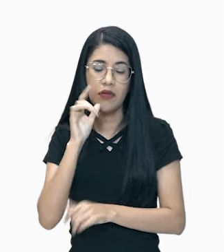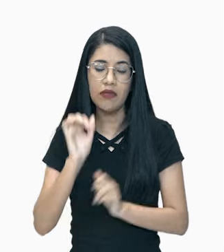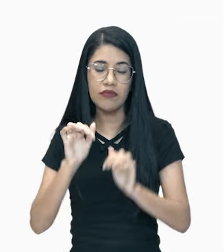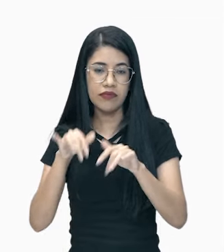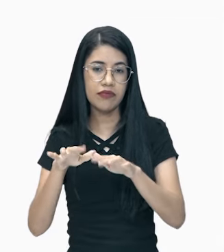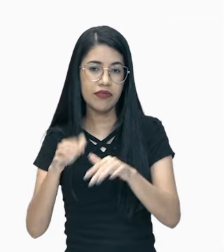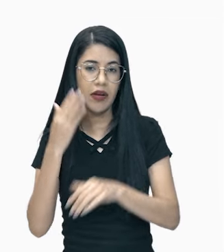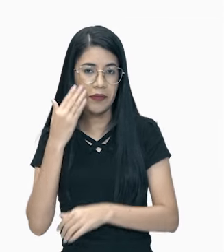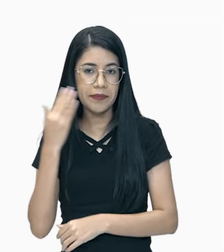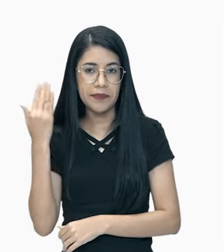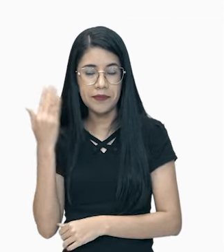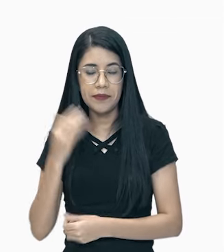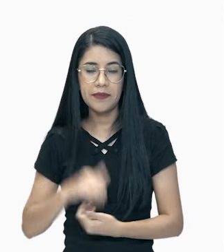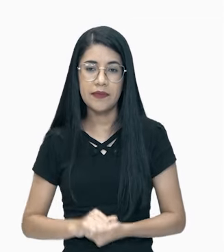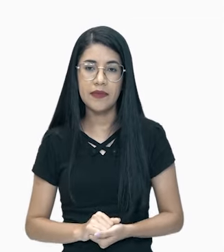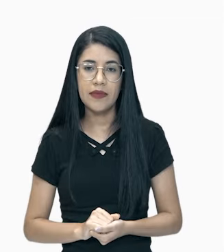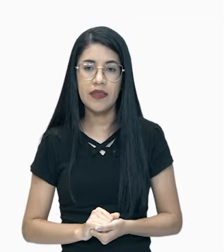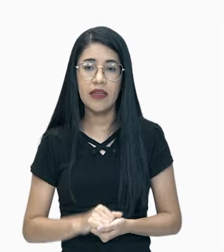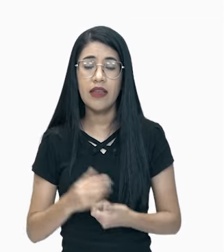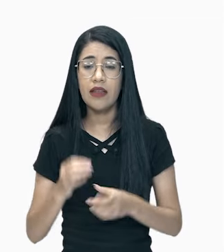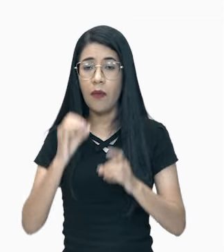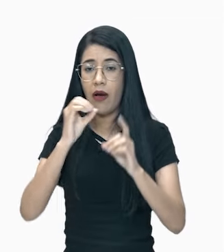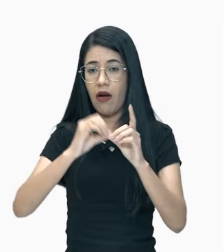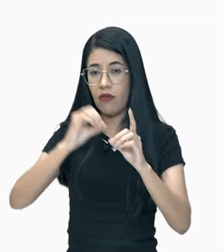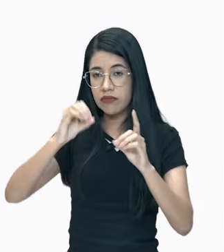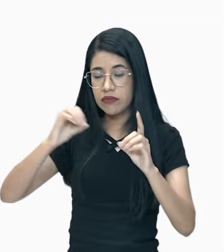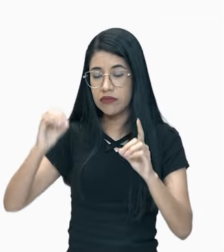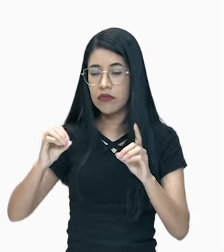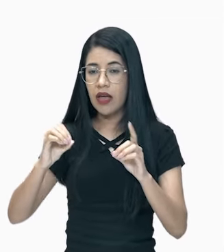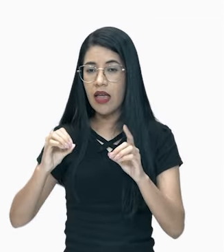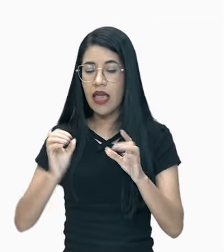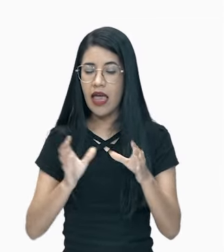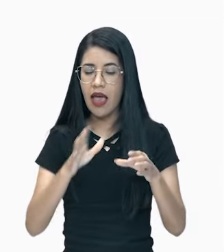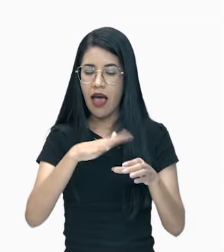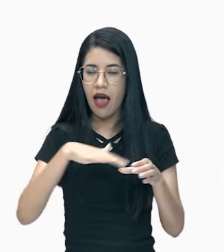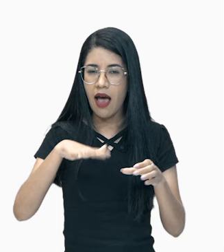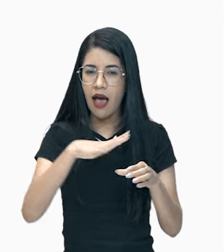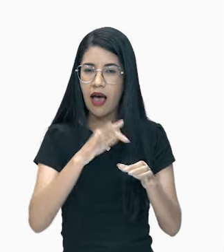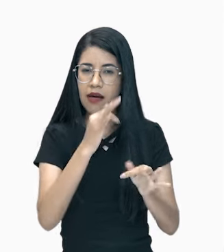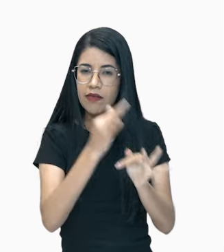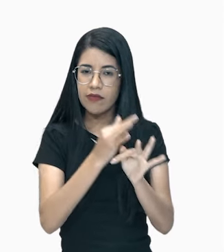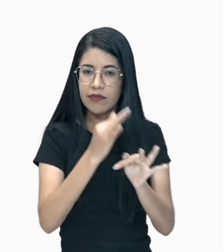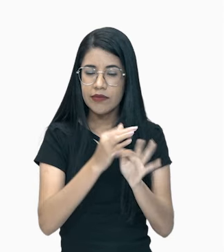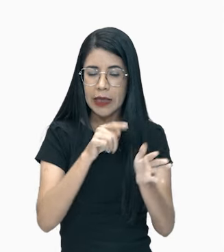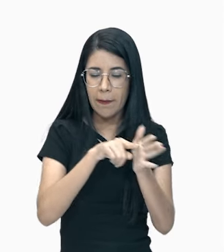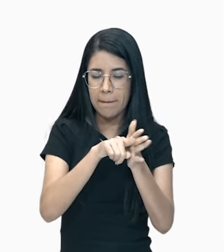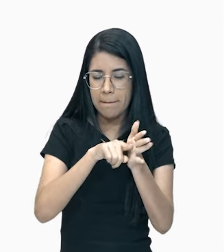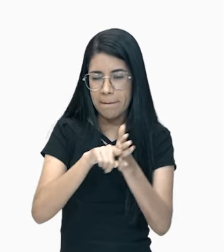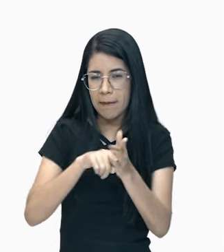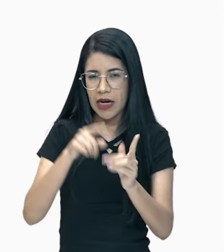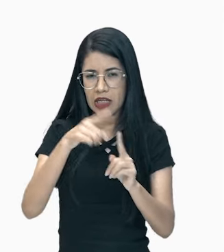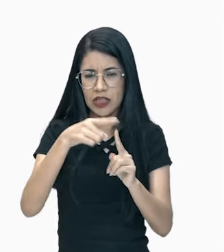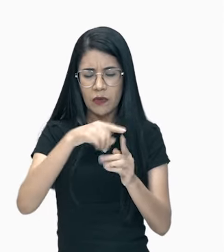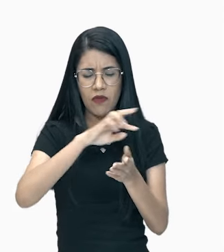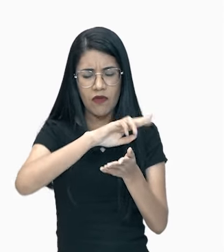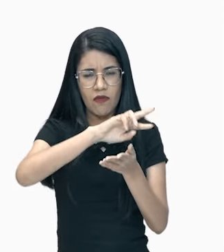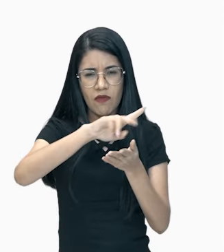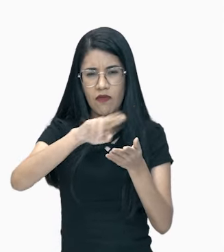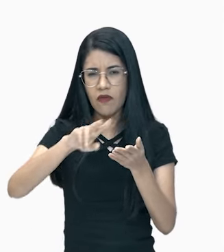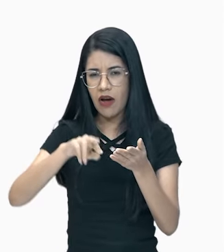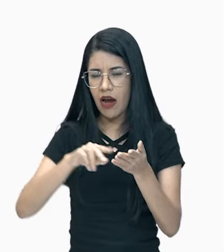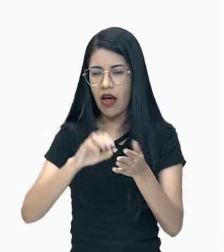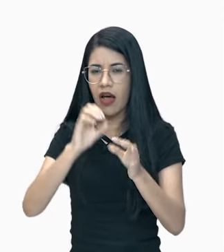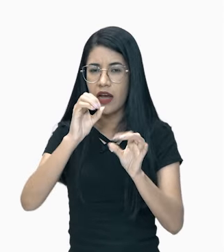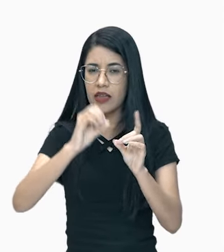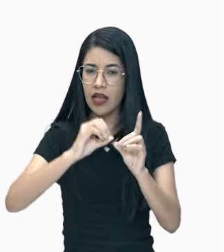este exemplo. Então, a ondulatória é a parte da física que estuda todos os tipos de ondas,